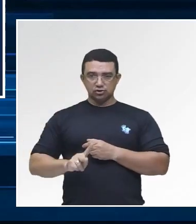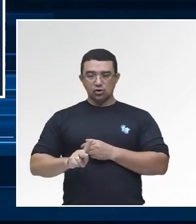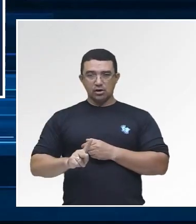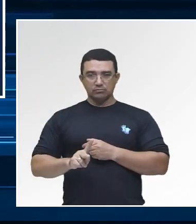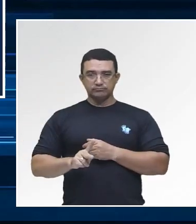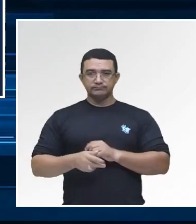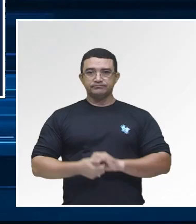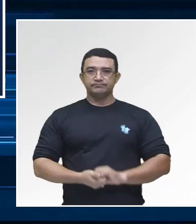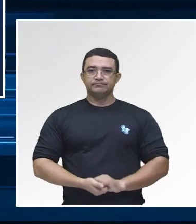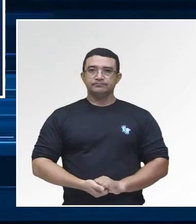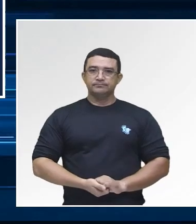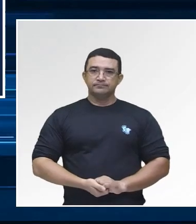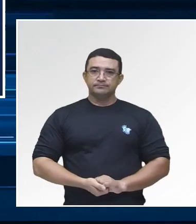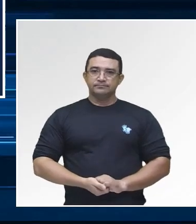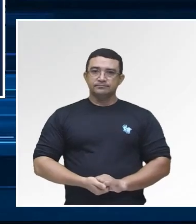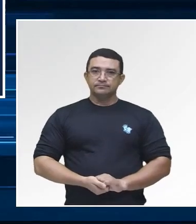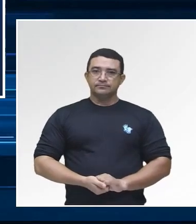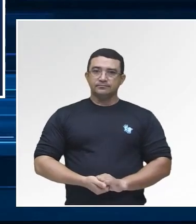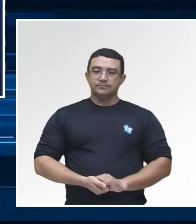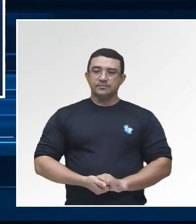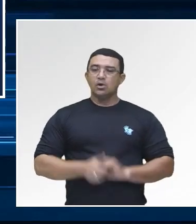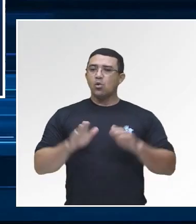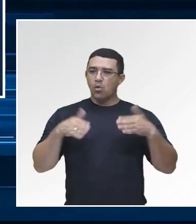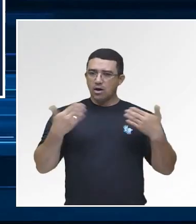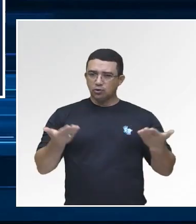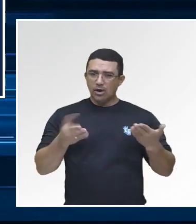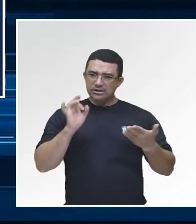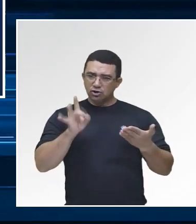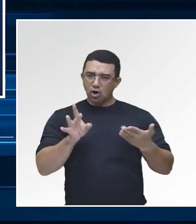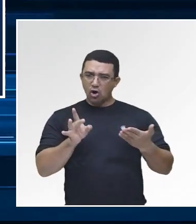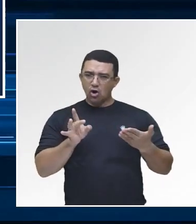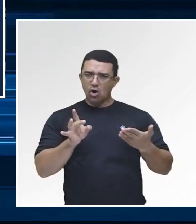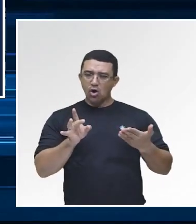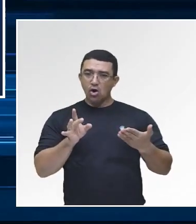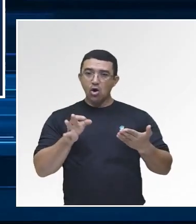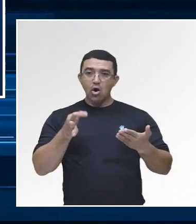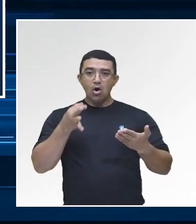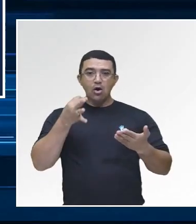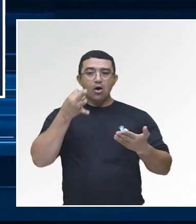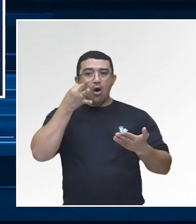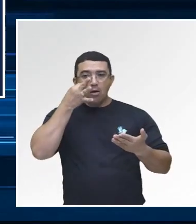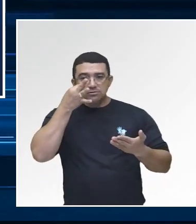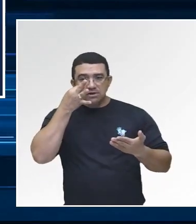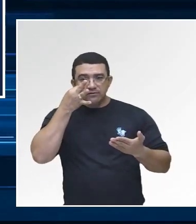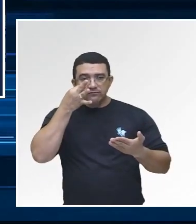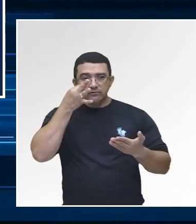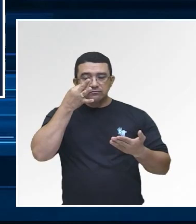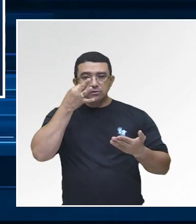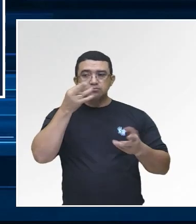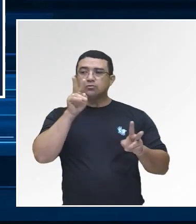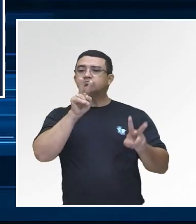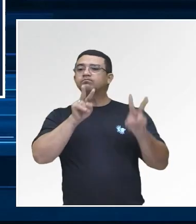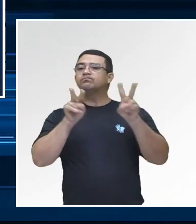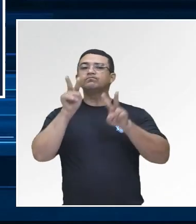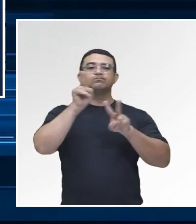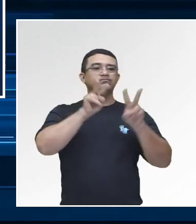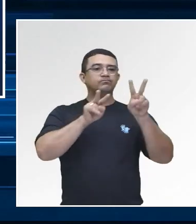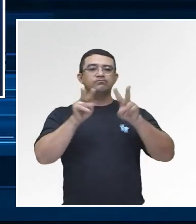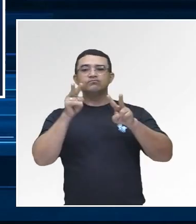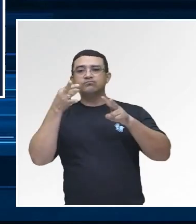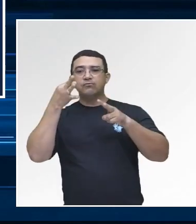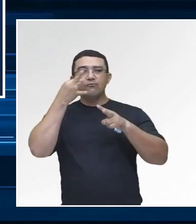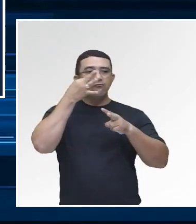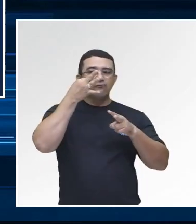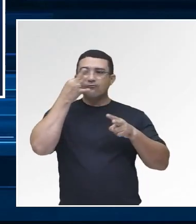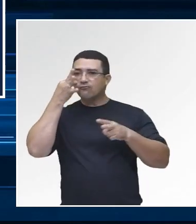situação. E quando é observador, ele não faz parte. Ele não estava dentro da história. Ele